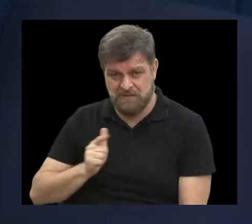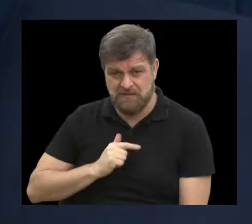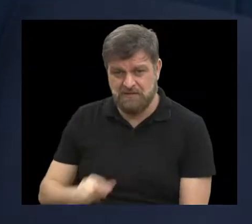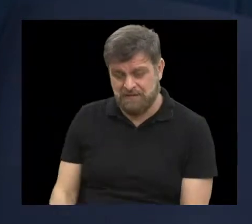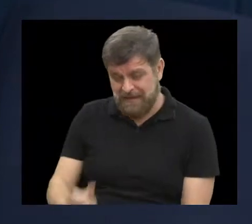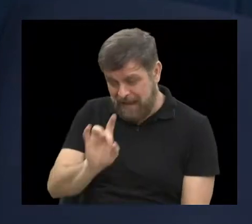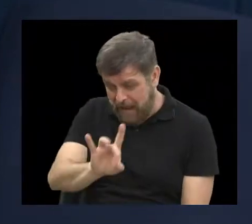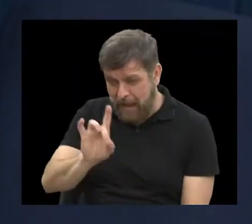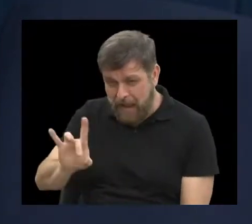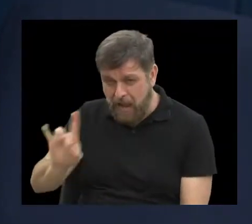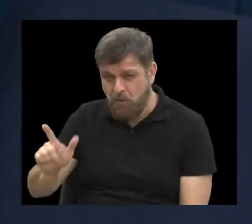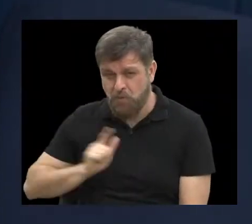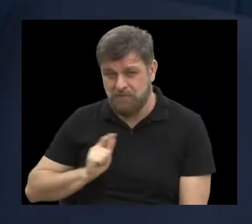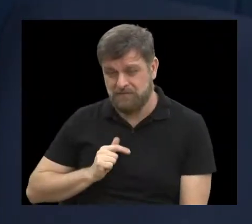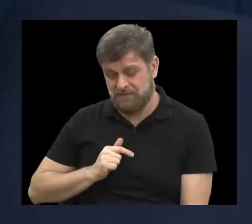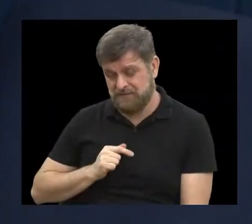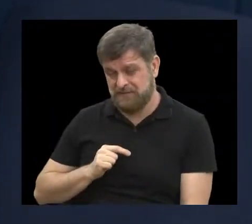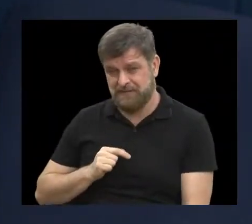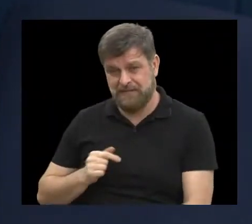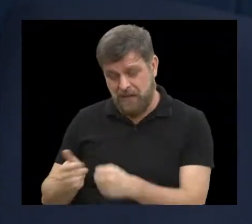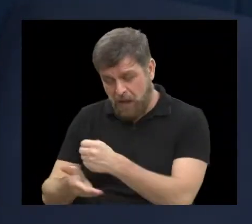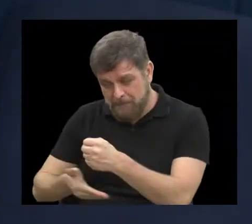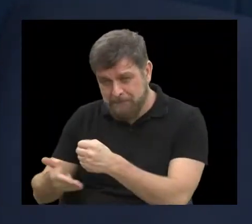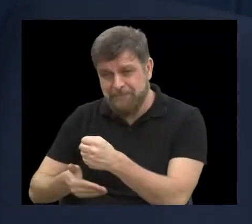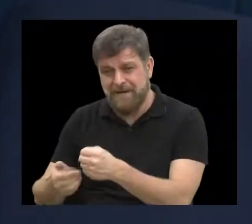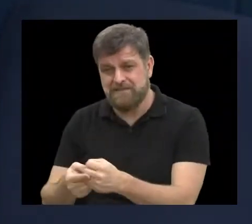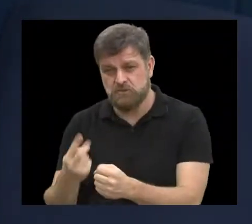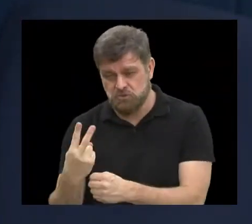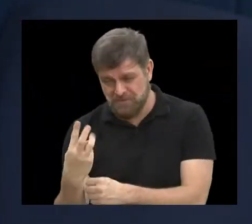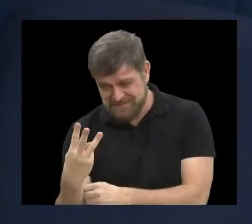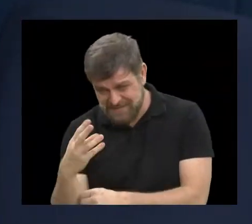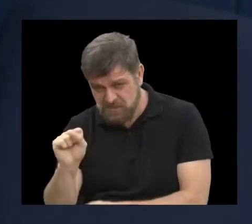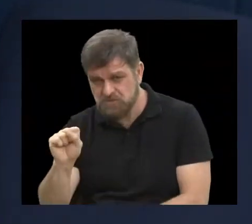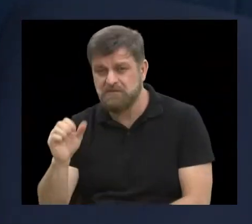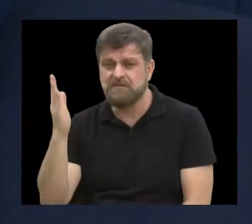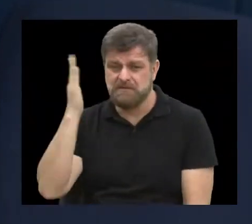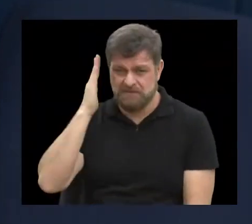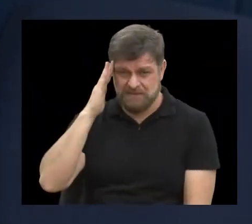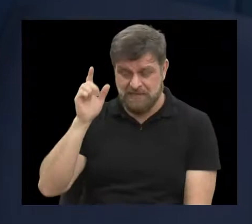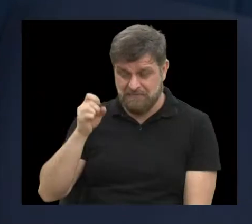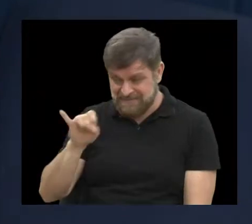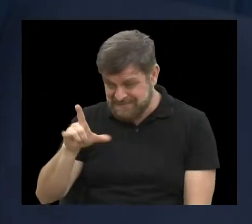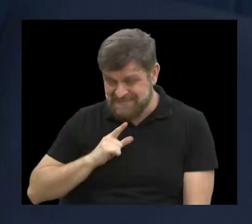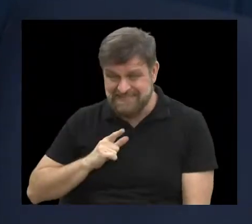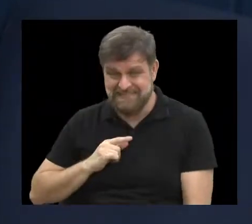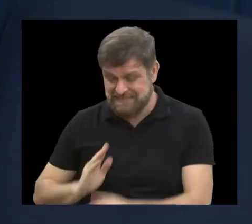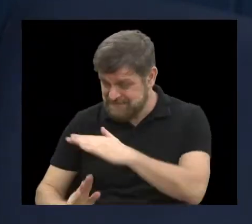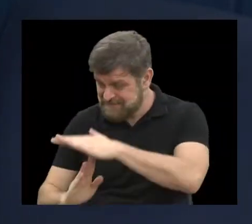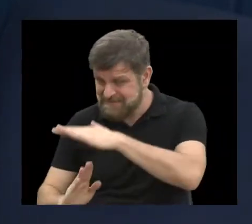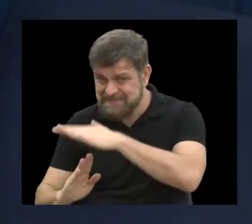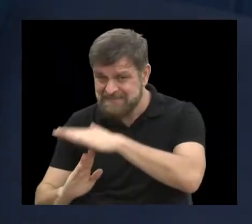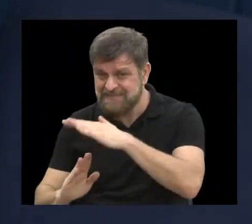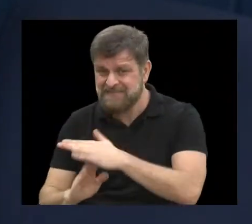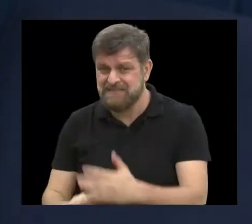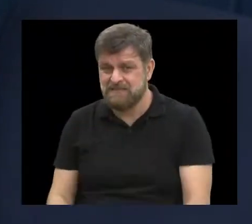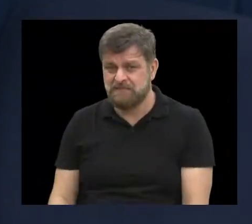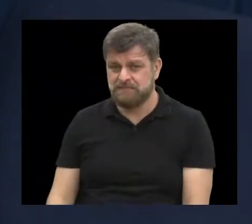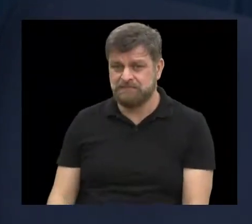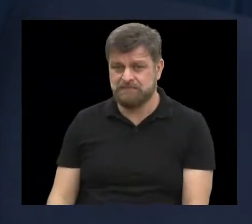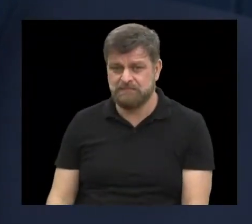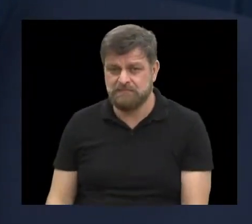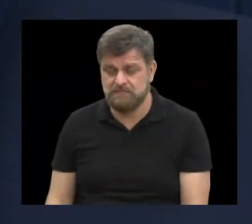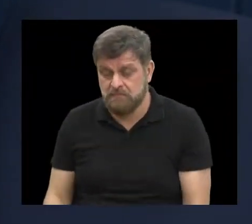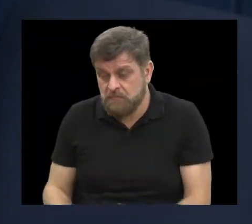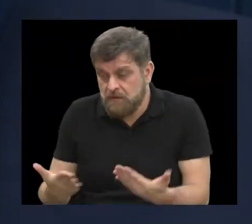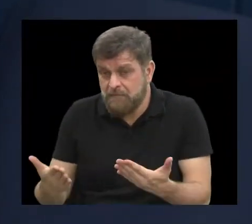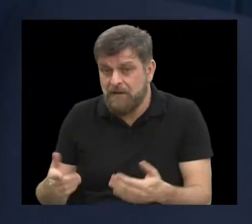salário mínimo, tudo bem. A gente está questionado, porque foi feito. Então, se não atingiu, não precisa nem dar continuidade.